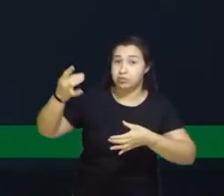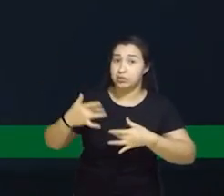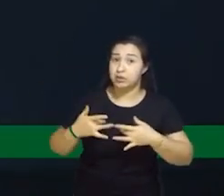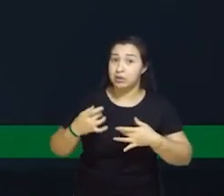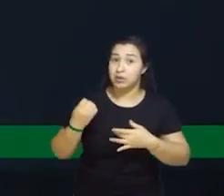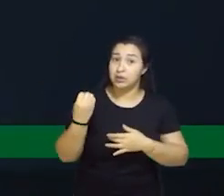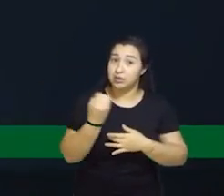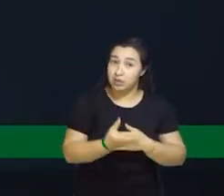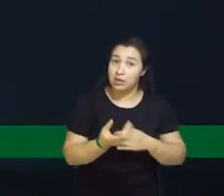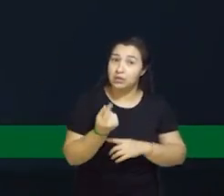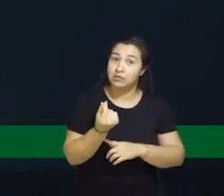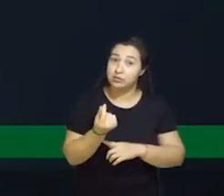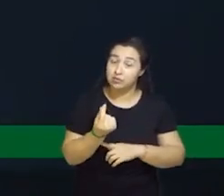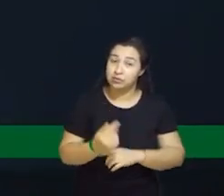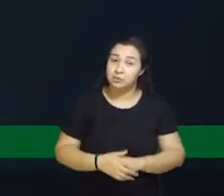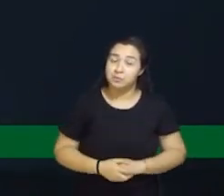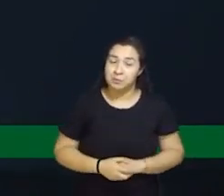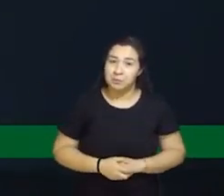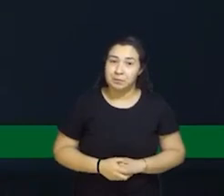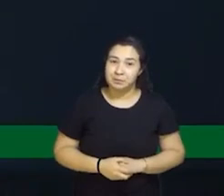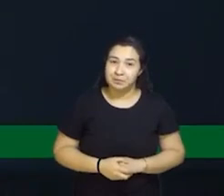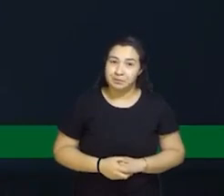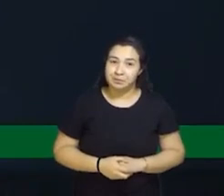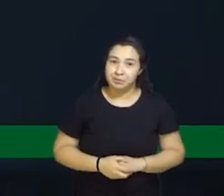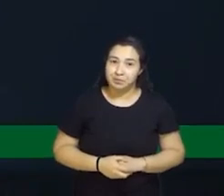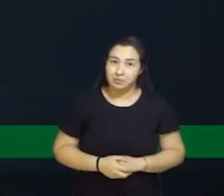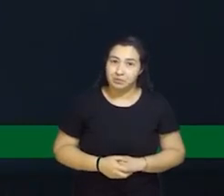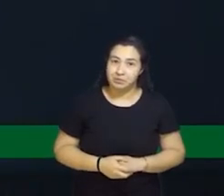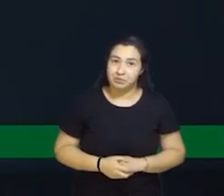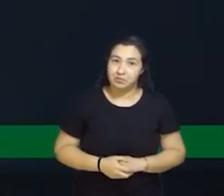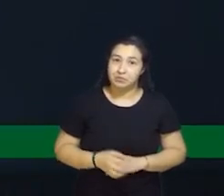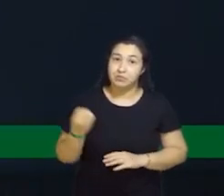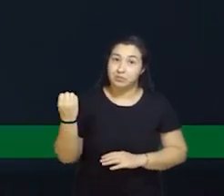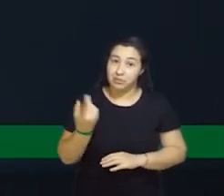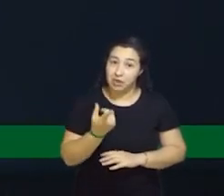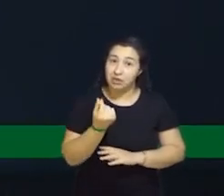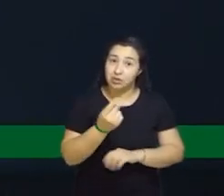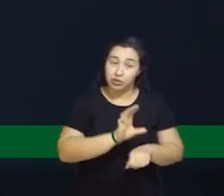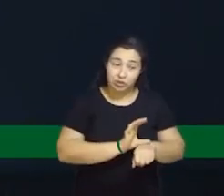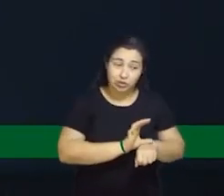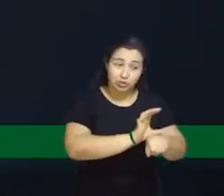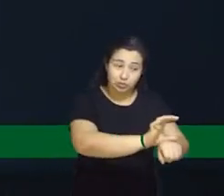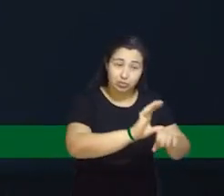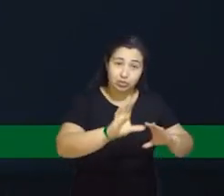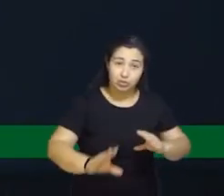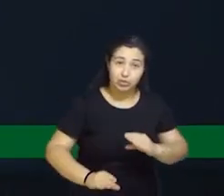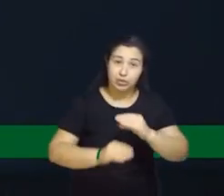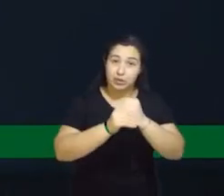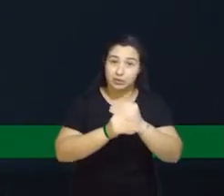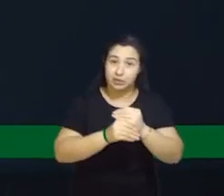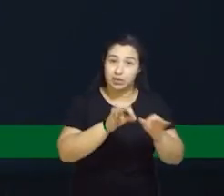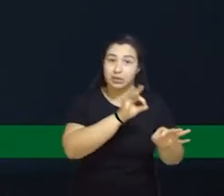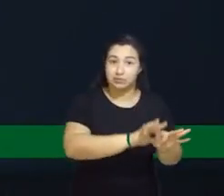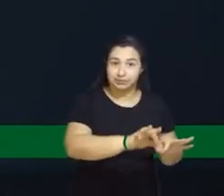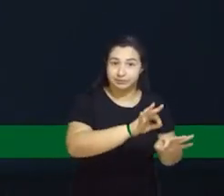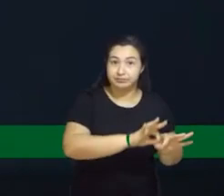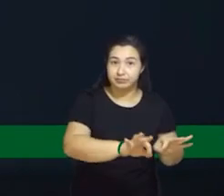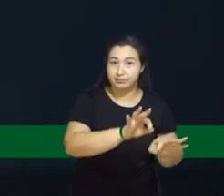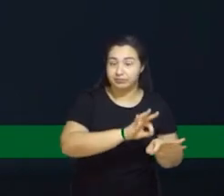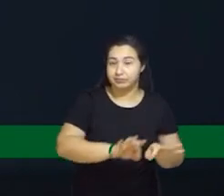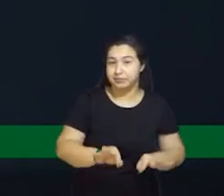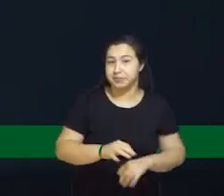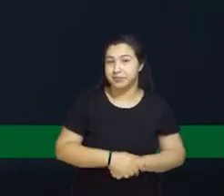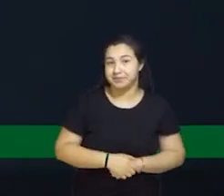suas... Mais um minuto. Pela destinação de suas emendas às nossas instituições e